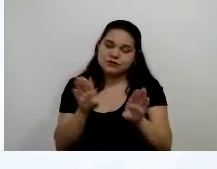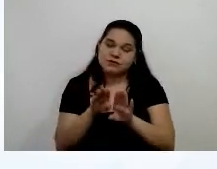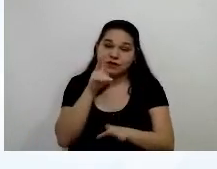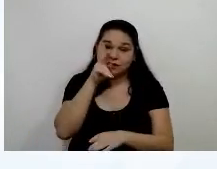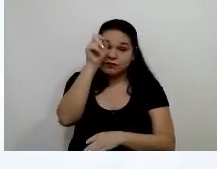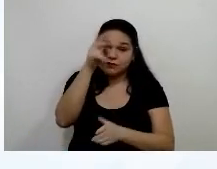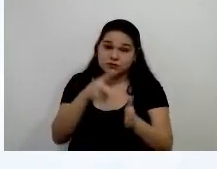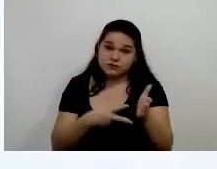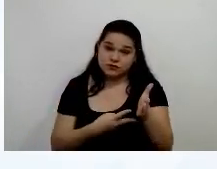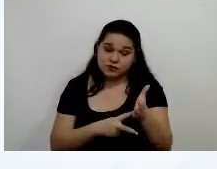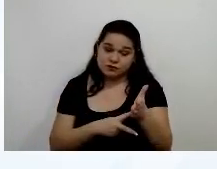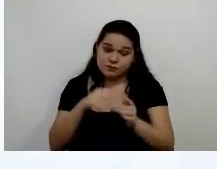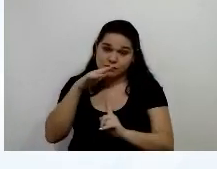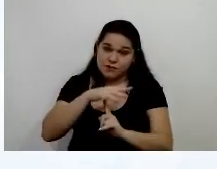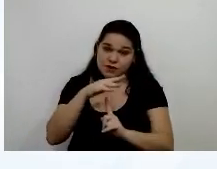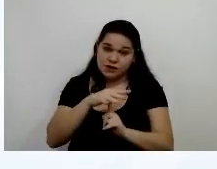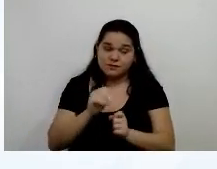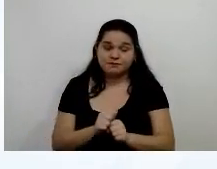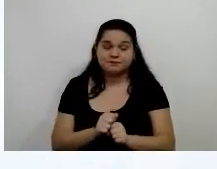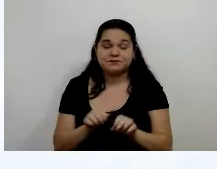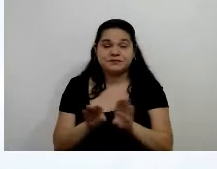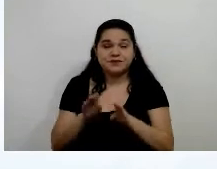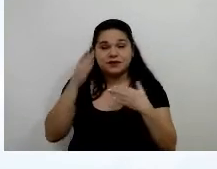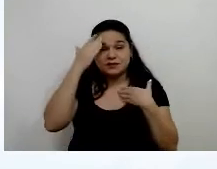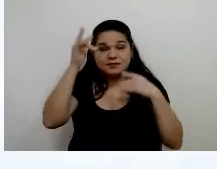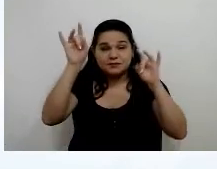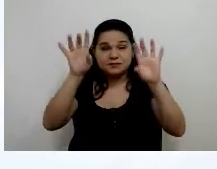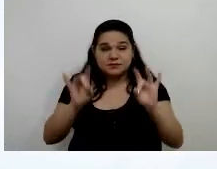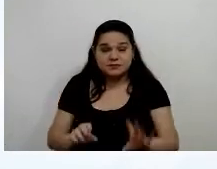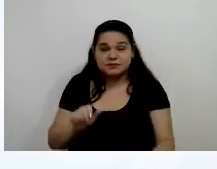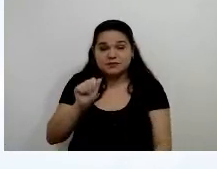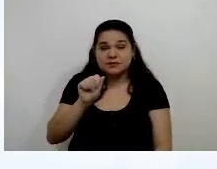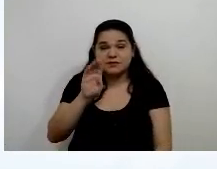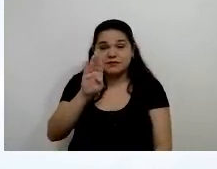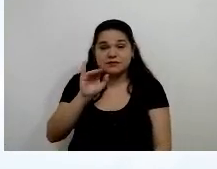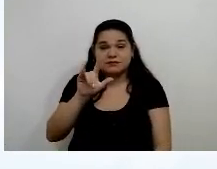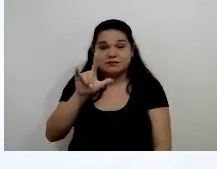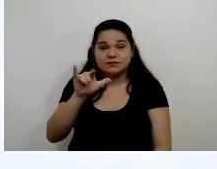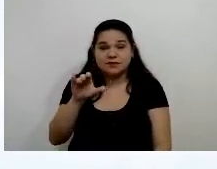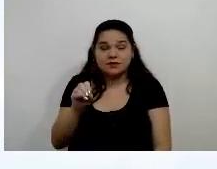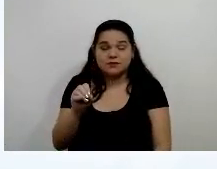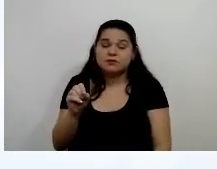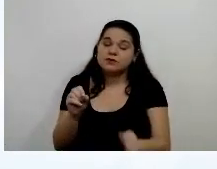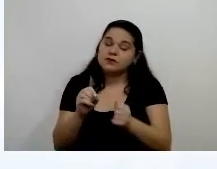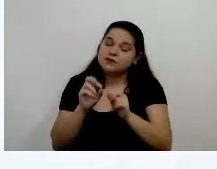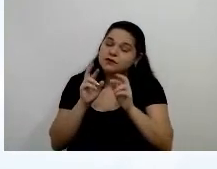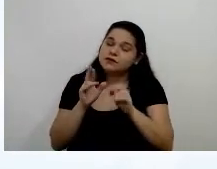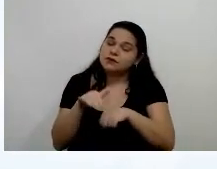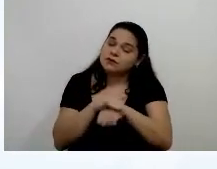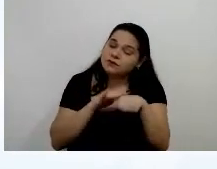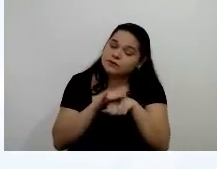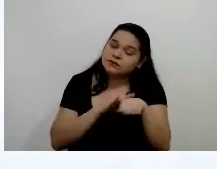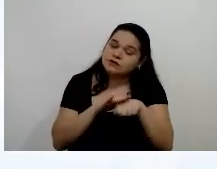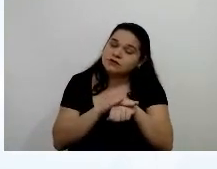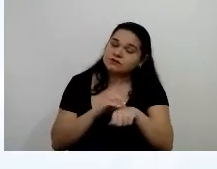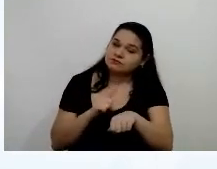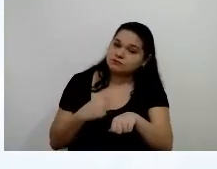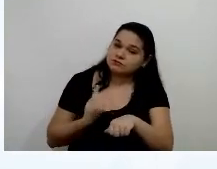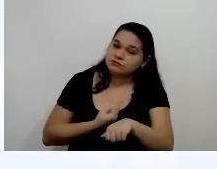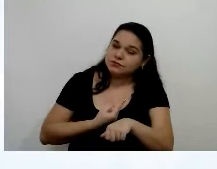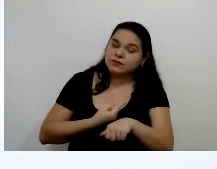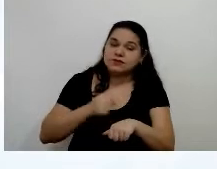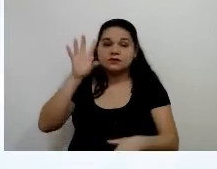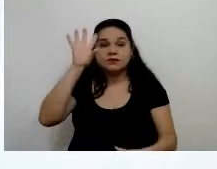A você, Abílio, o nosso agradecimento em especial, tá, por atender e entender também, né,